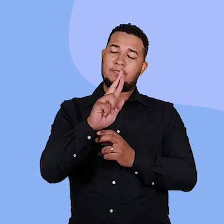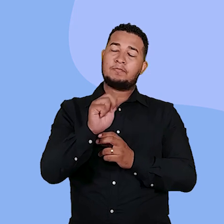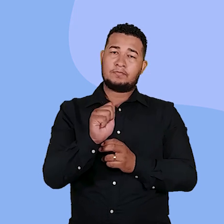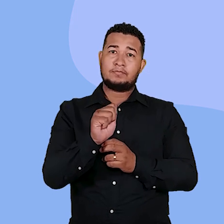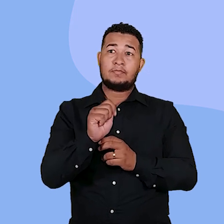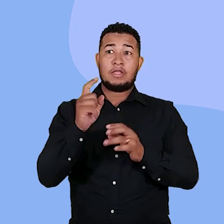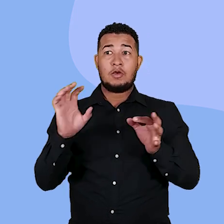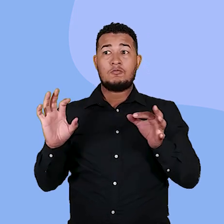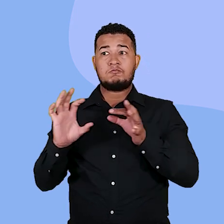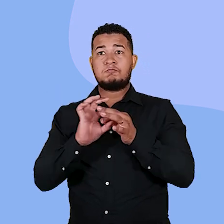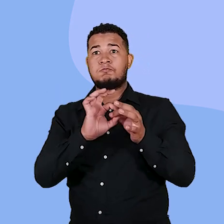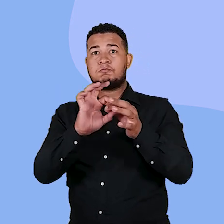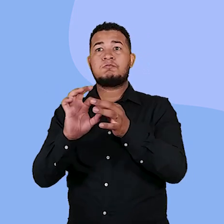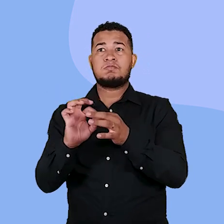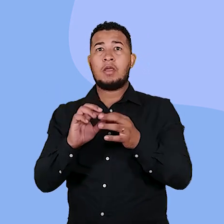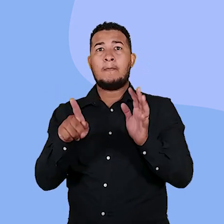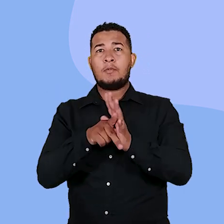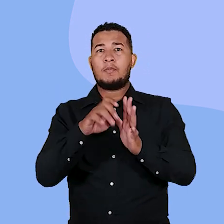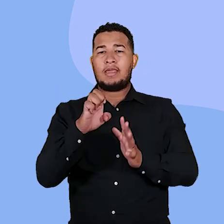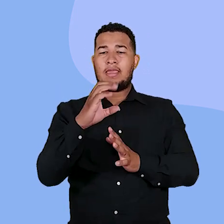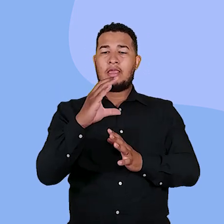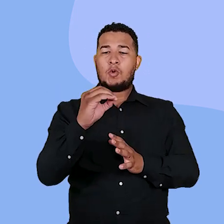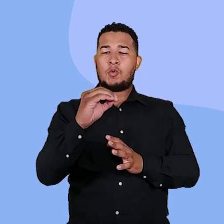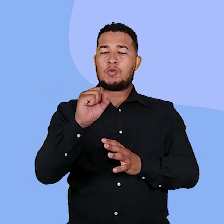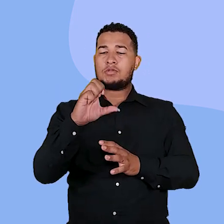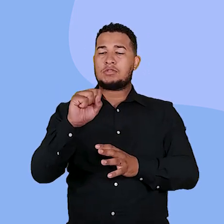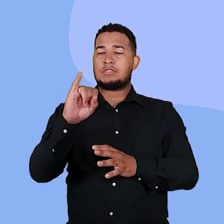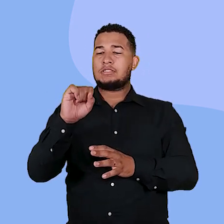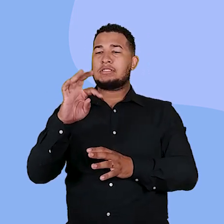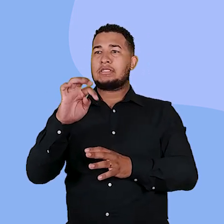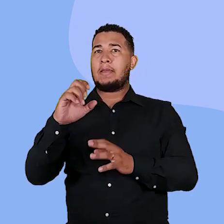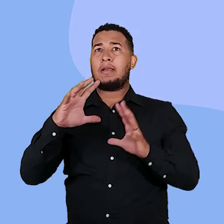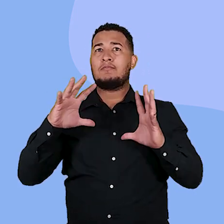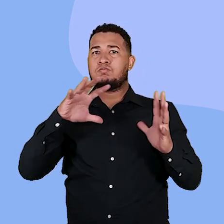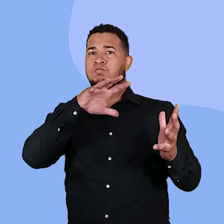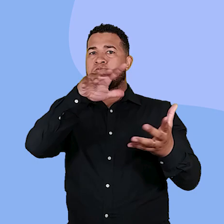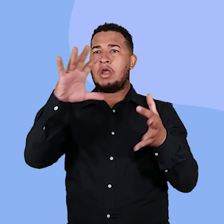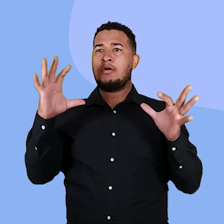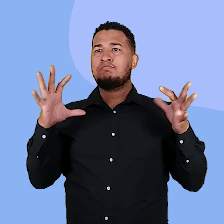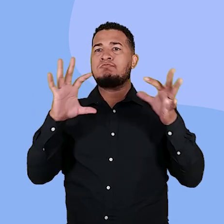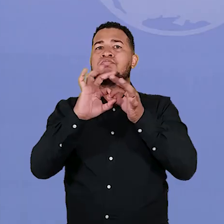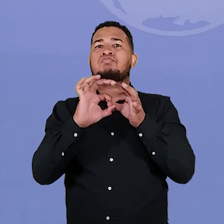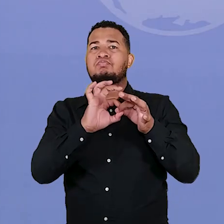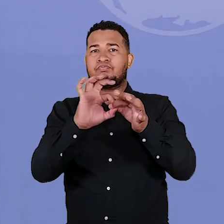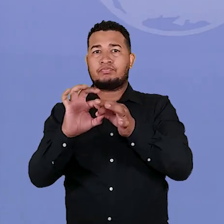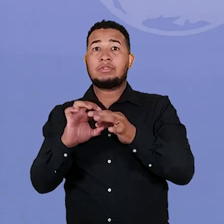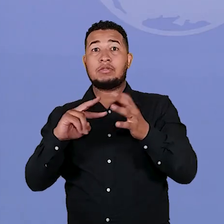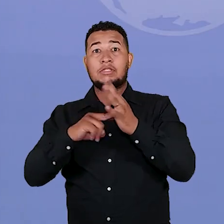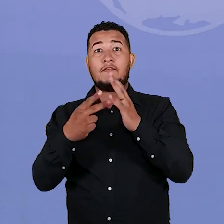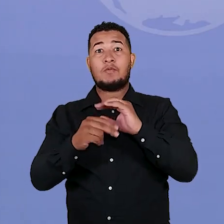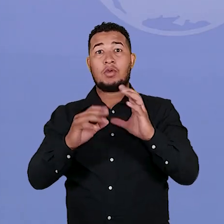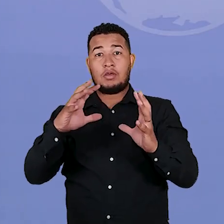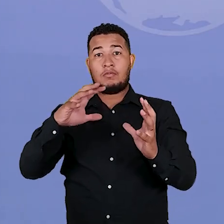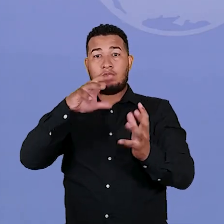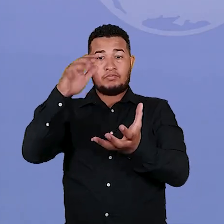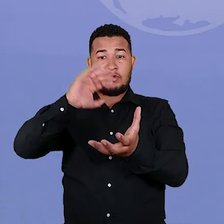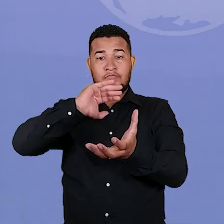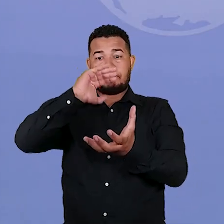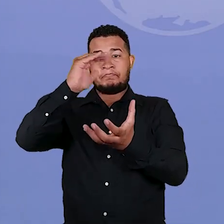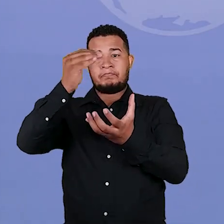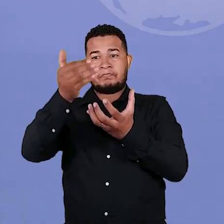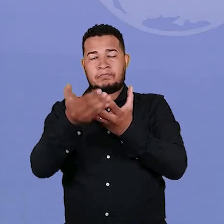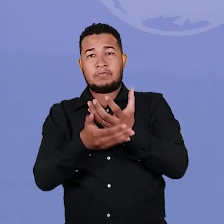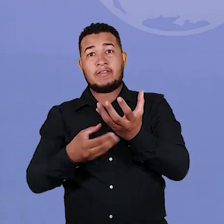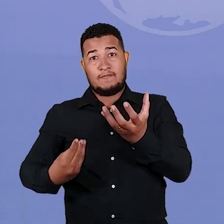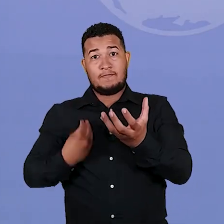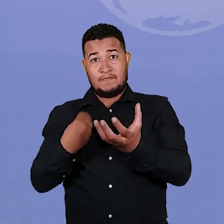Biosfera. Reunião de todos os ecossistemas existentes na Terra. Então, olha, a camada, né, da Terra que